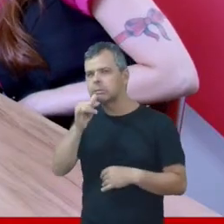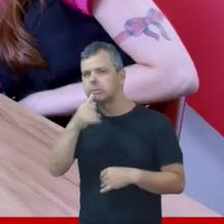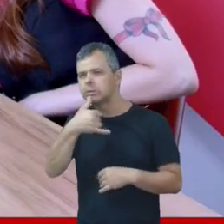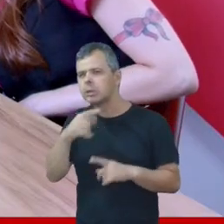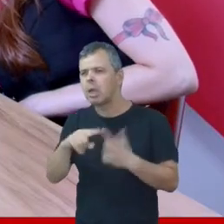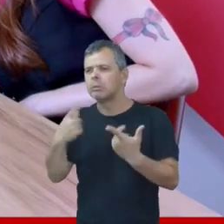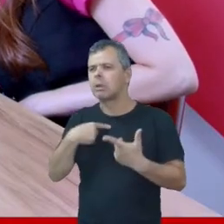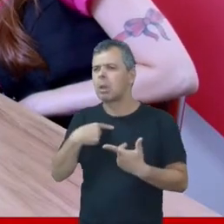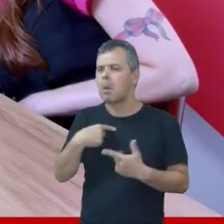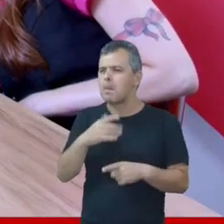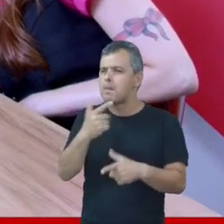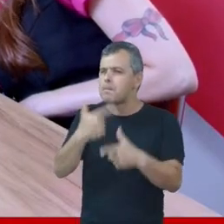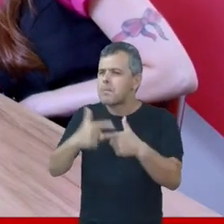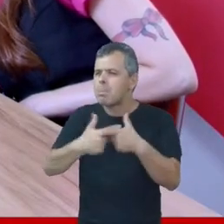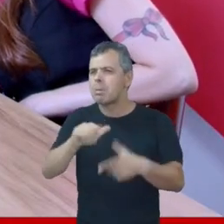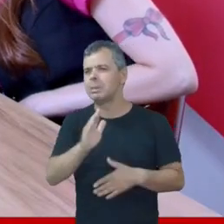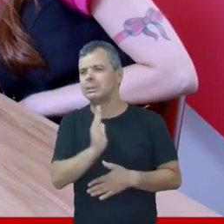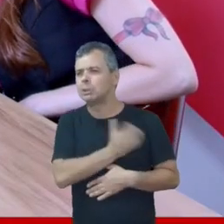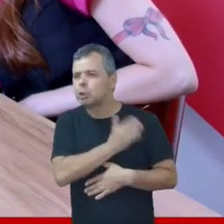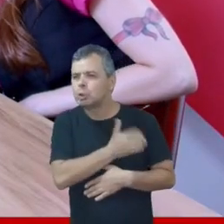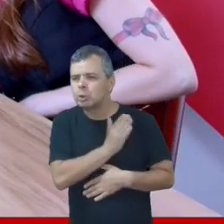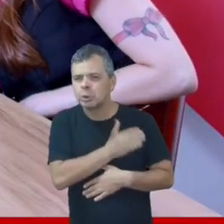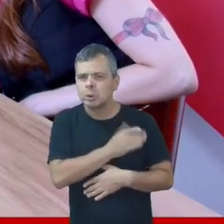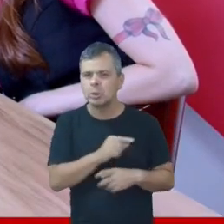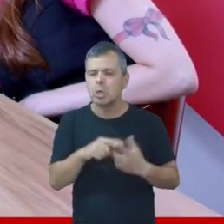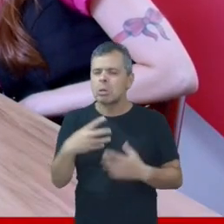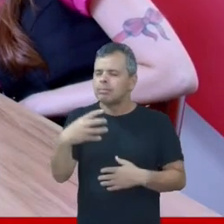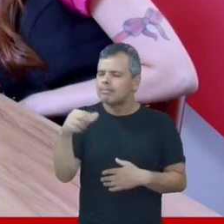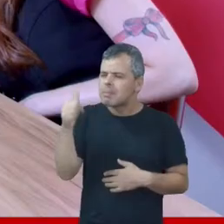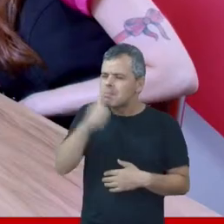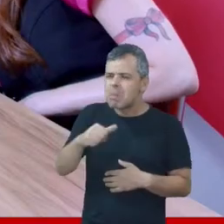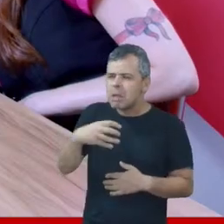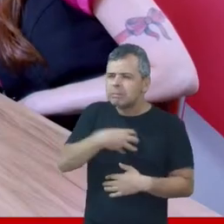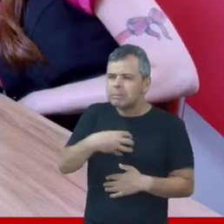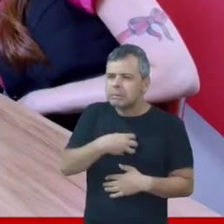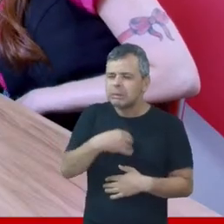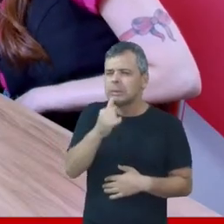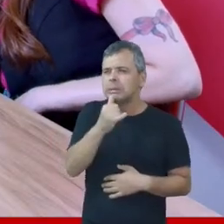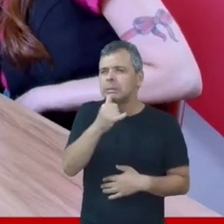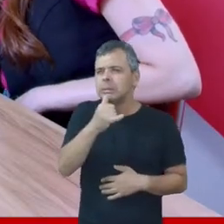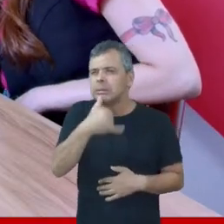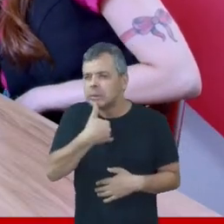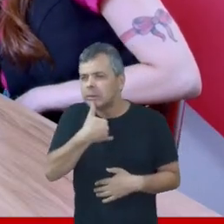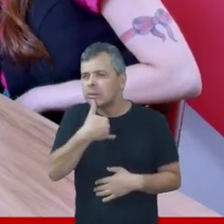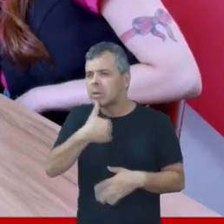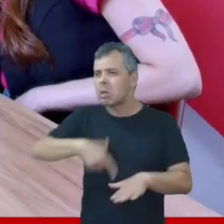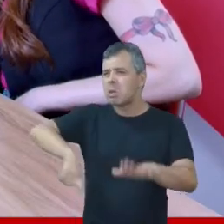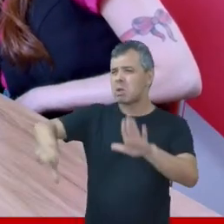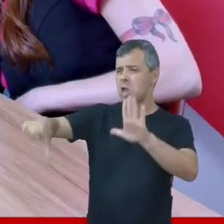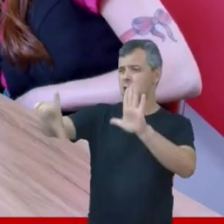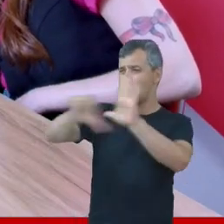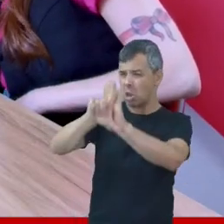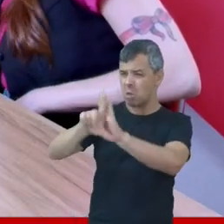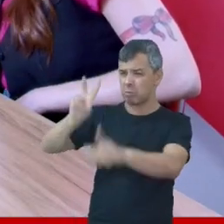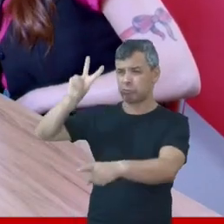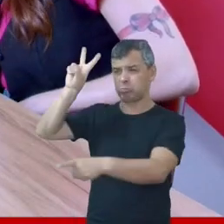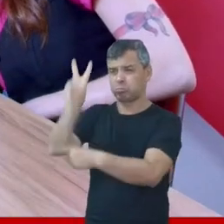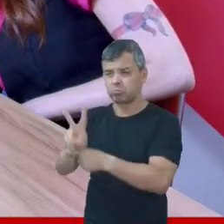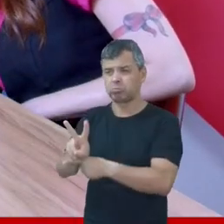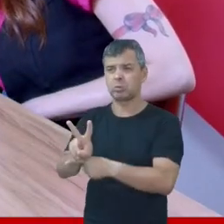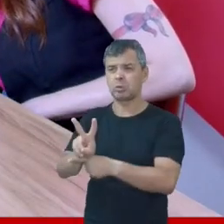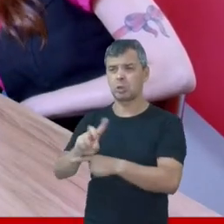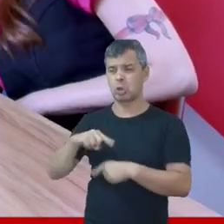chega a ter um infarto. Imagina o que essa mulher sentiu, né? E a tristeza de a gente só ter uma lei que nos defenda